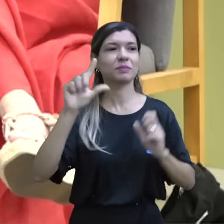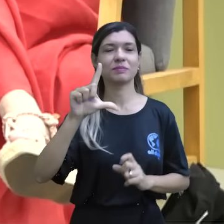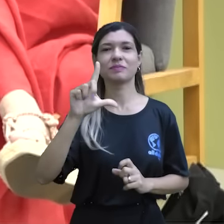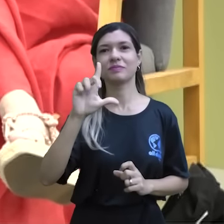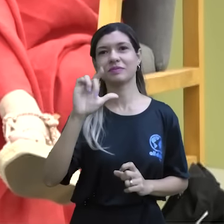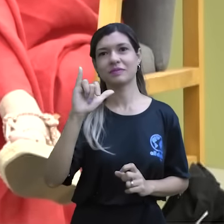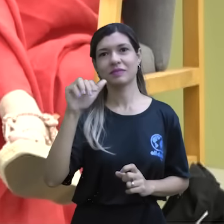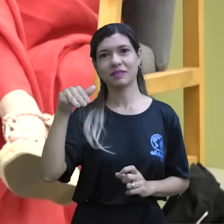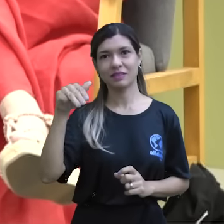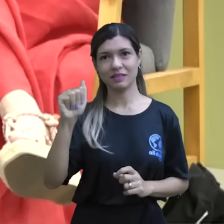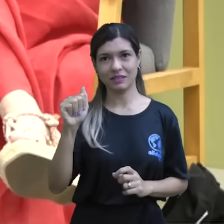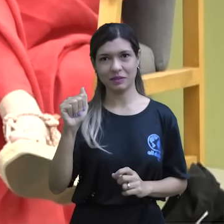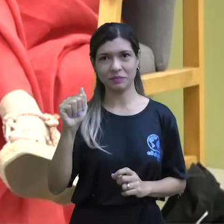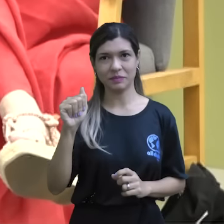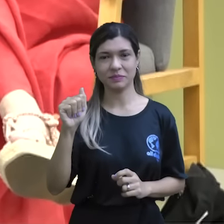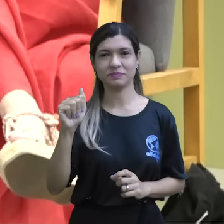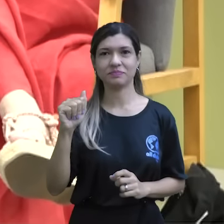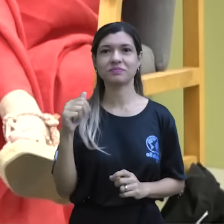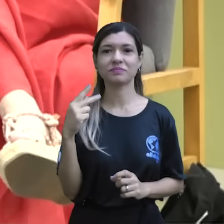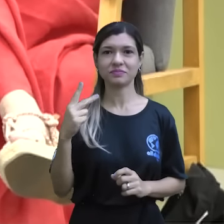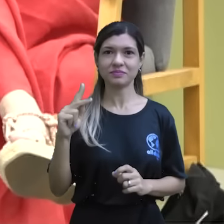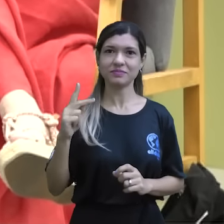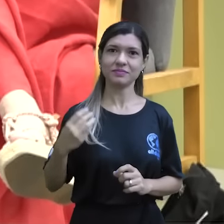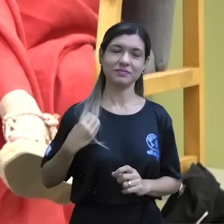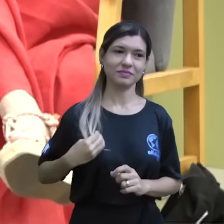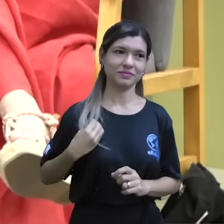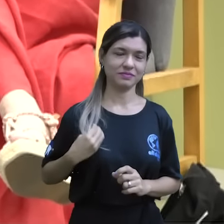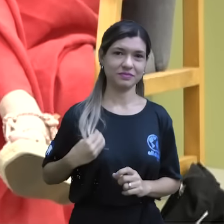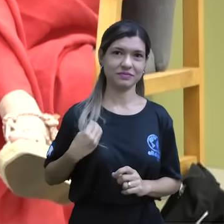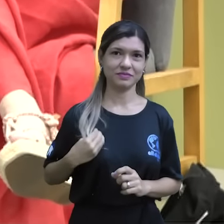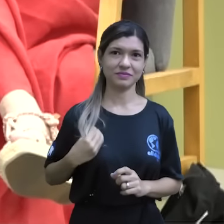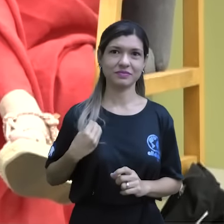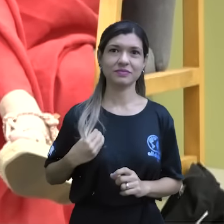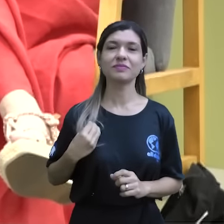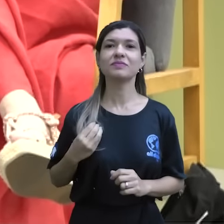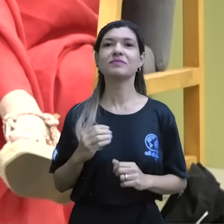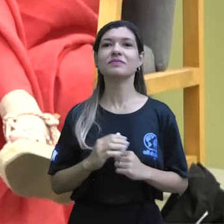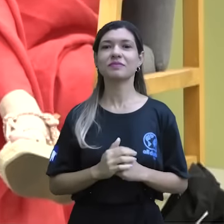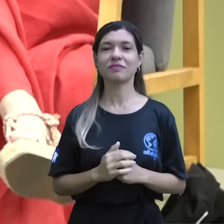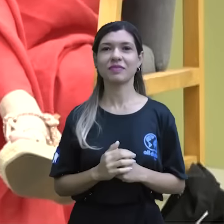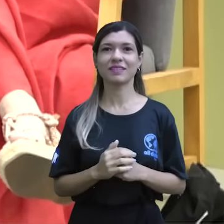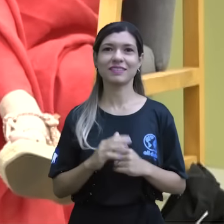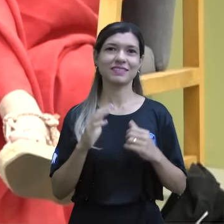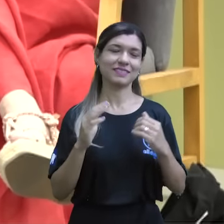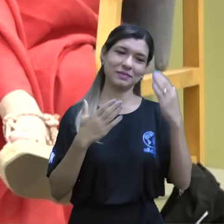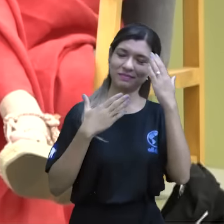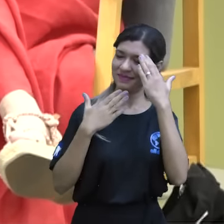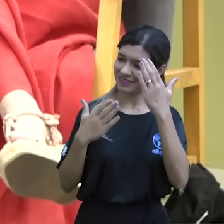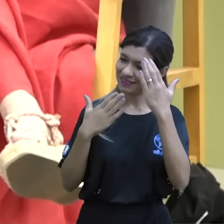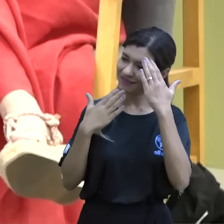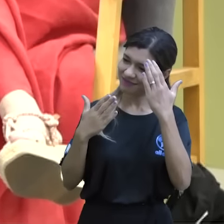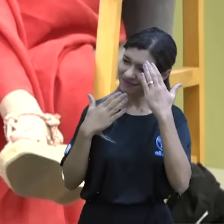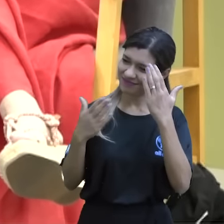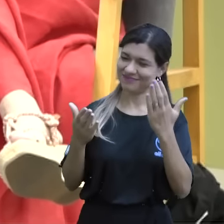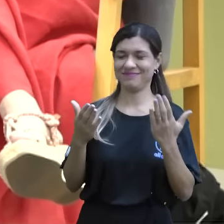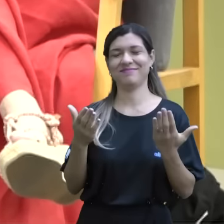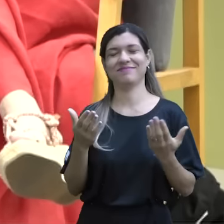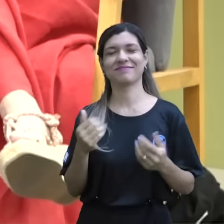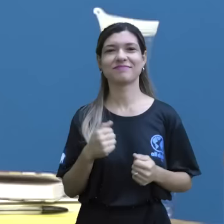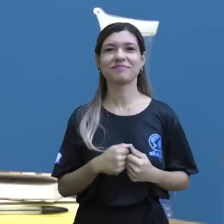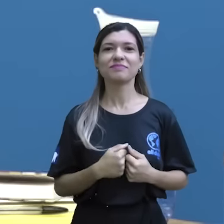3 vezes o prêmio APCA, né? O Biblioteca Nacional, né? E tantos outros. É,